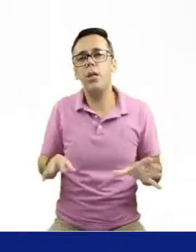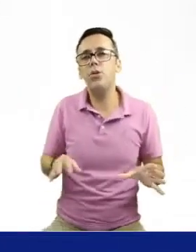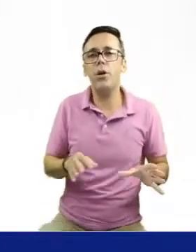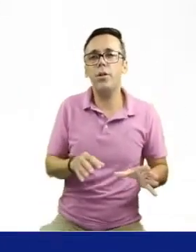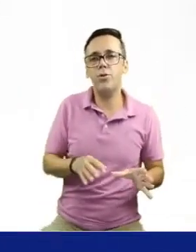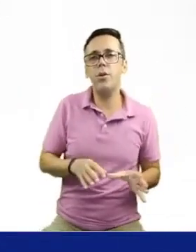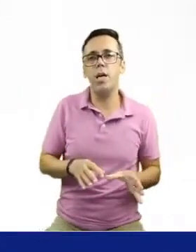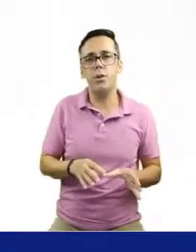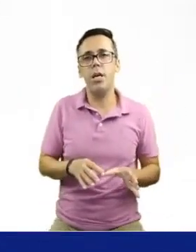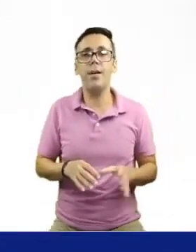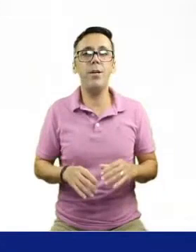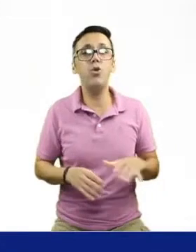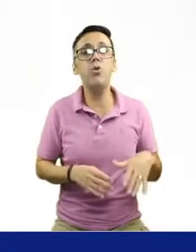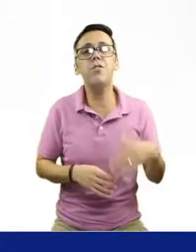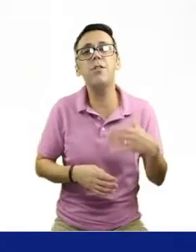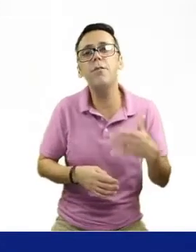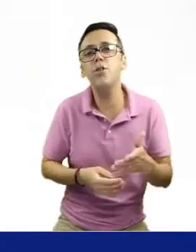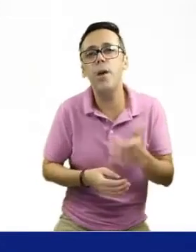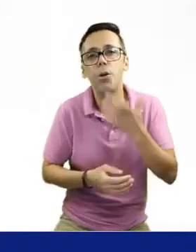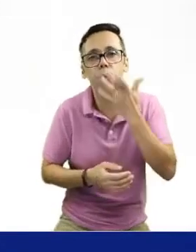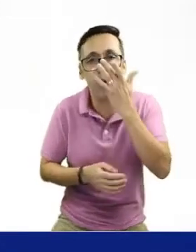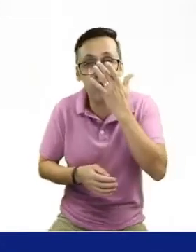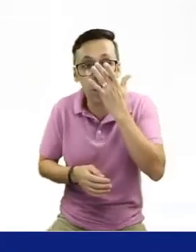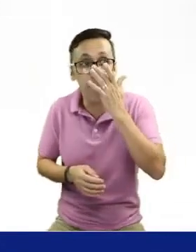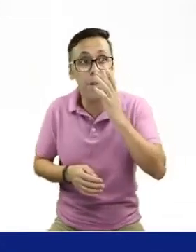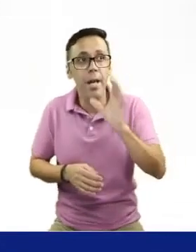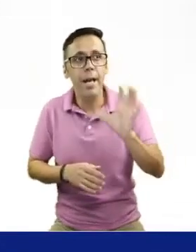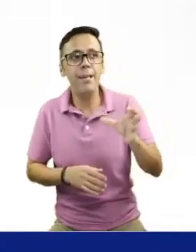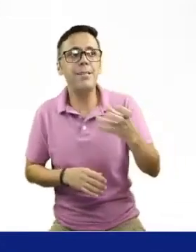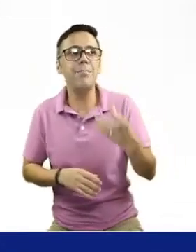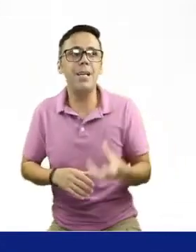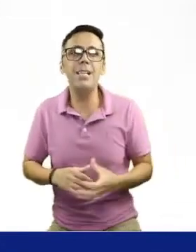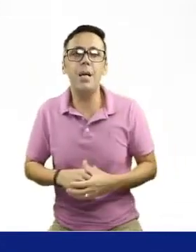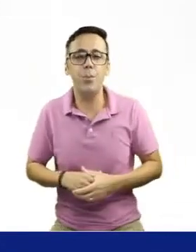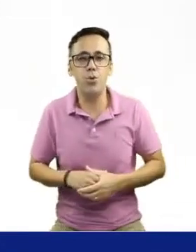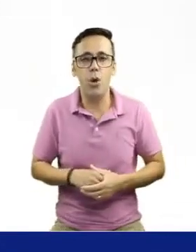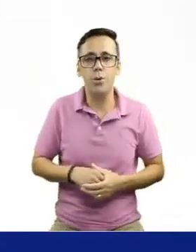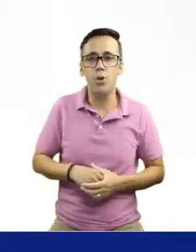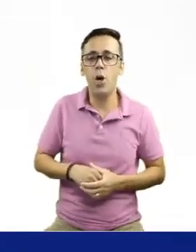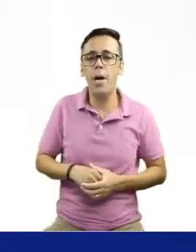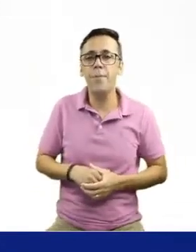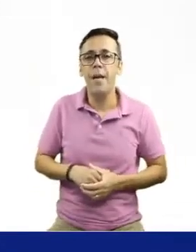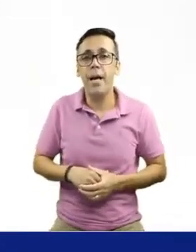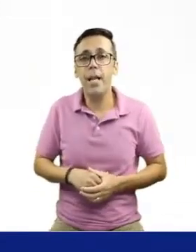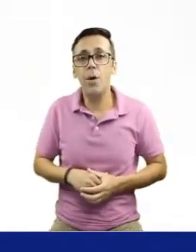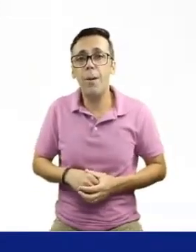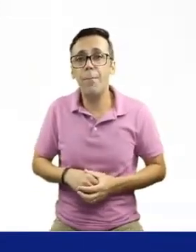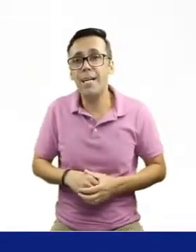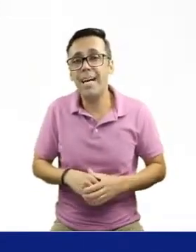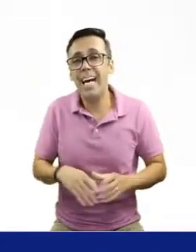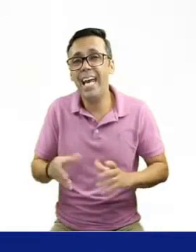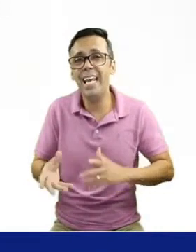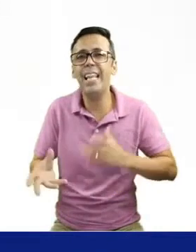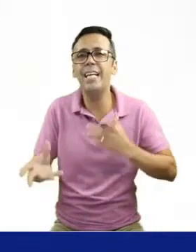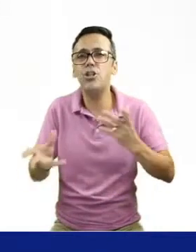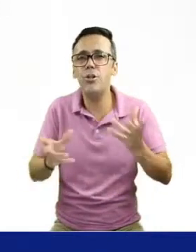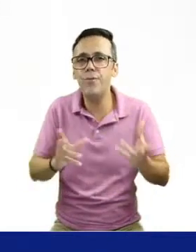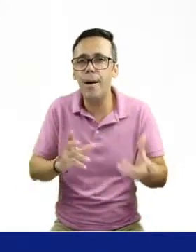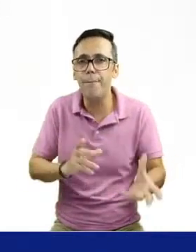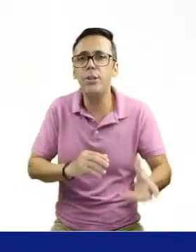nosso território nacional que ela não exclusiva de Belo Horizonte não esta banca pessoal tá joia ela é uma